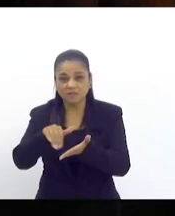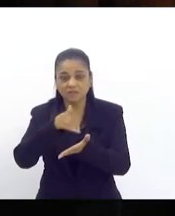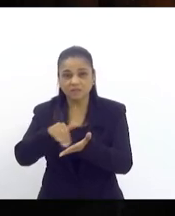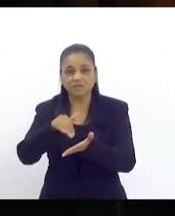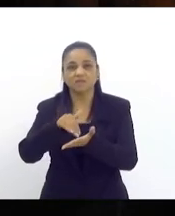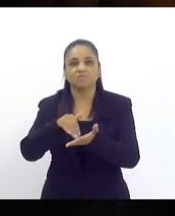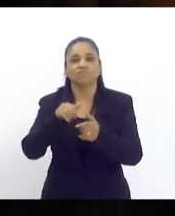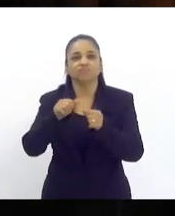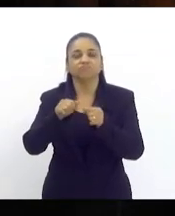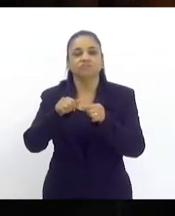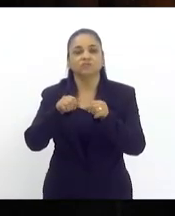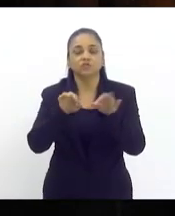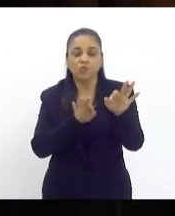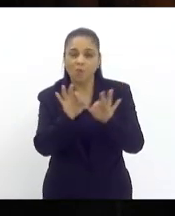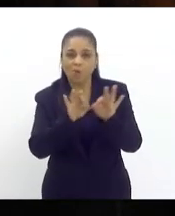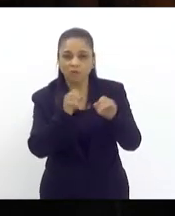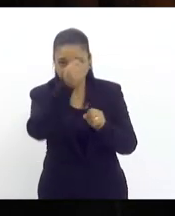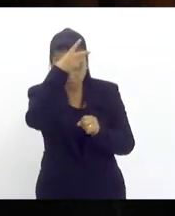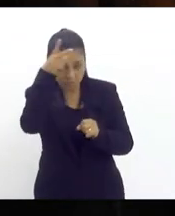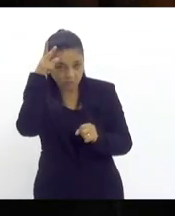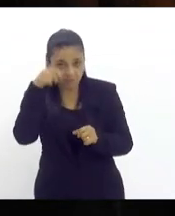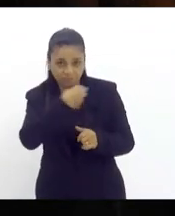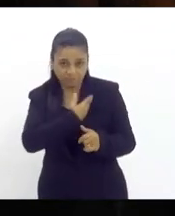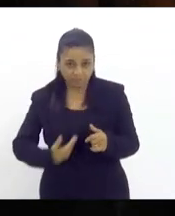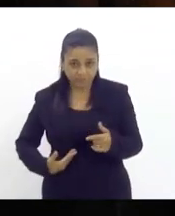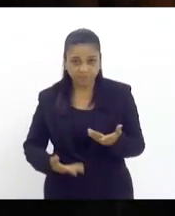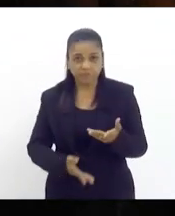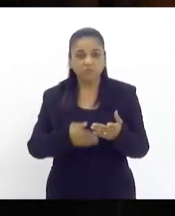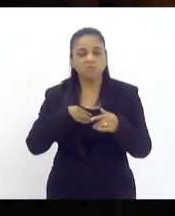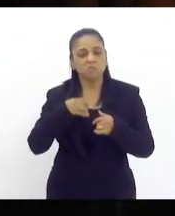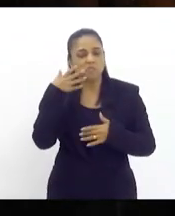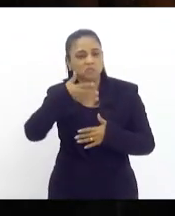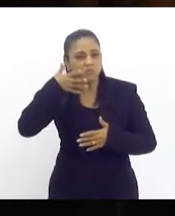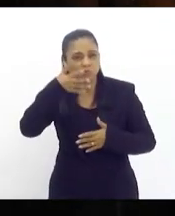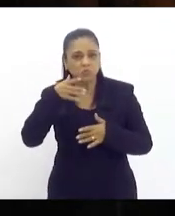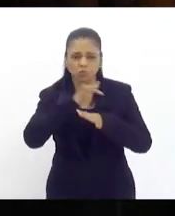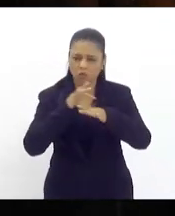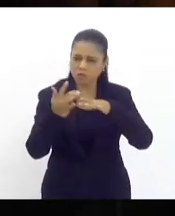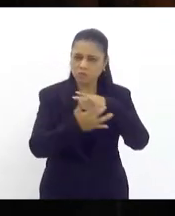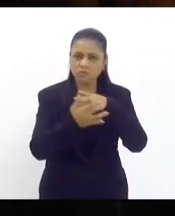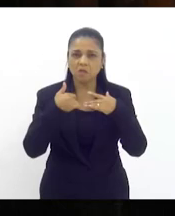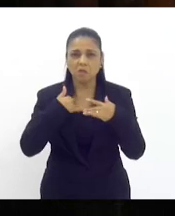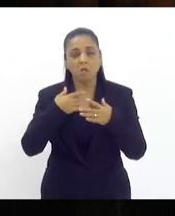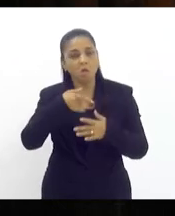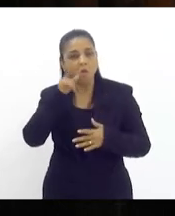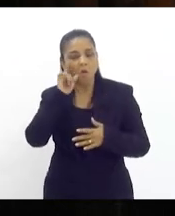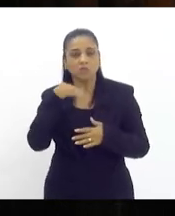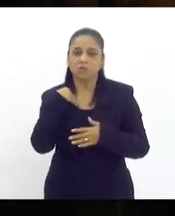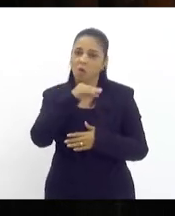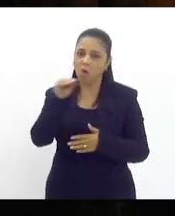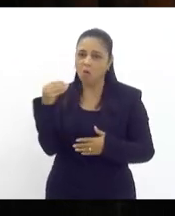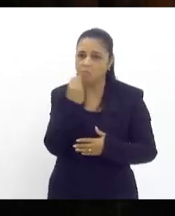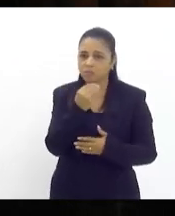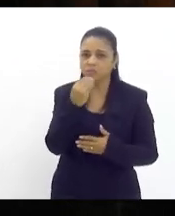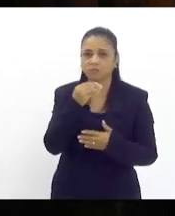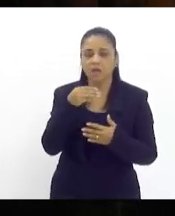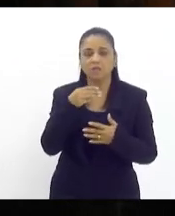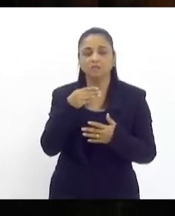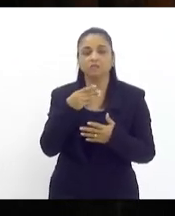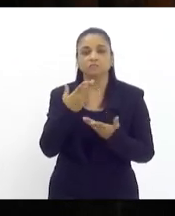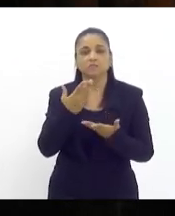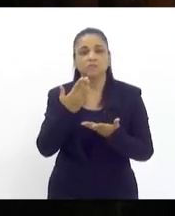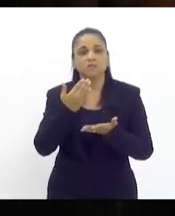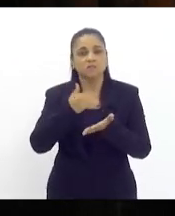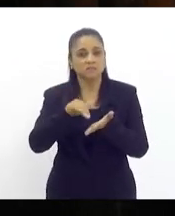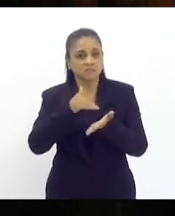disse inúmeras vezes nas minhas redes sociais dos meus discursos mas ontem tive a oportunidade secretária esquerda de falar